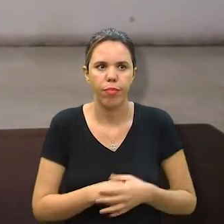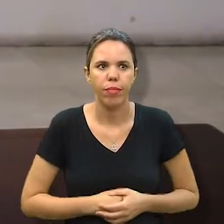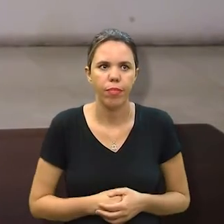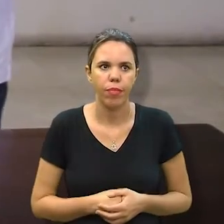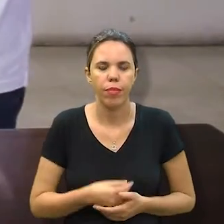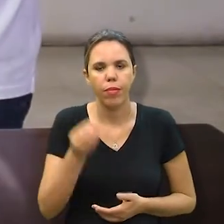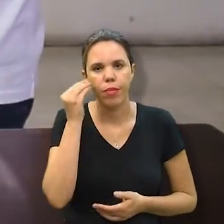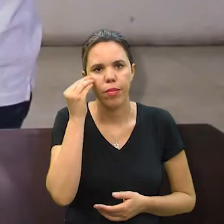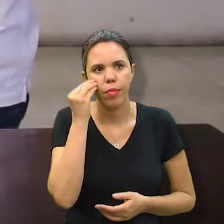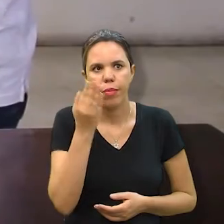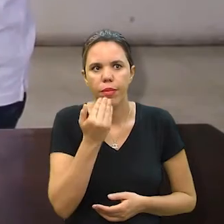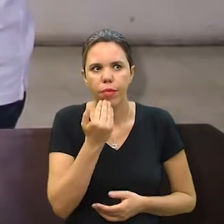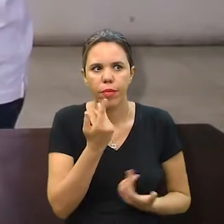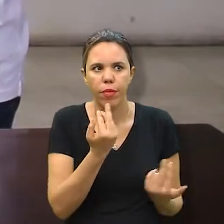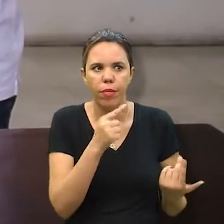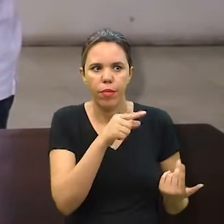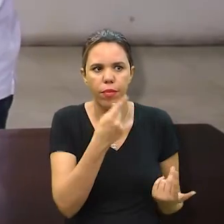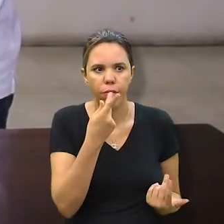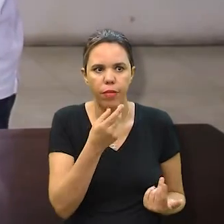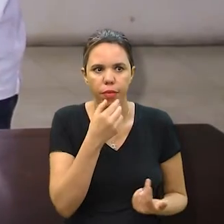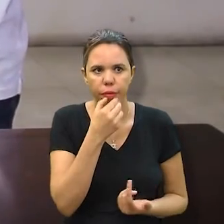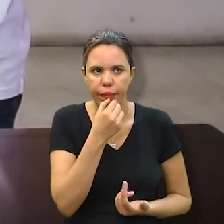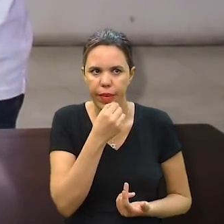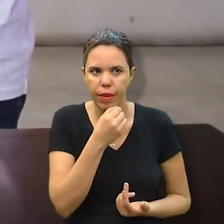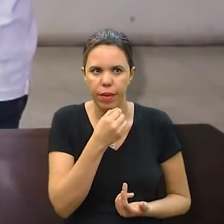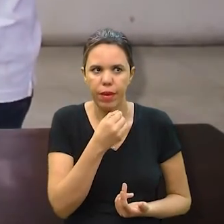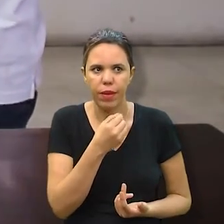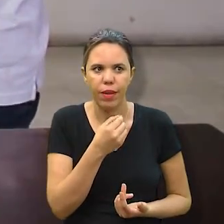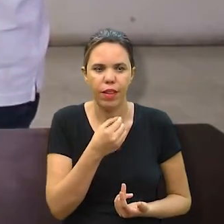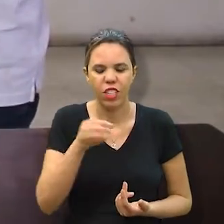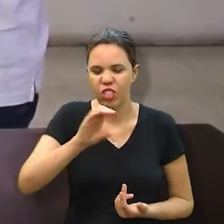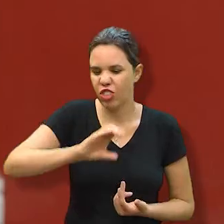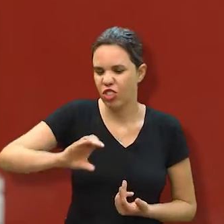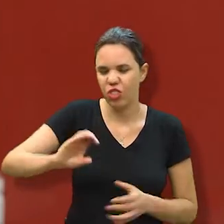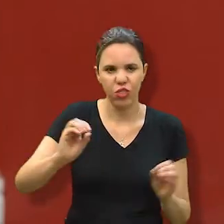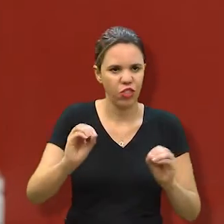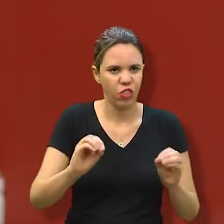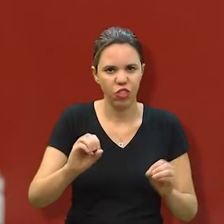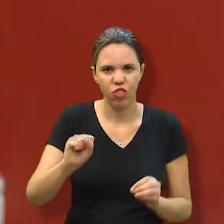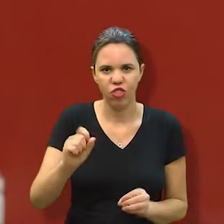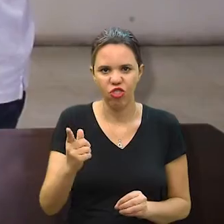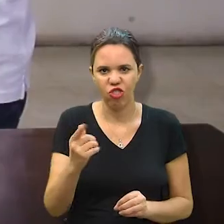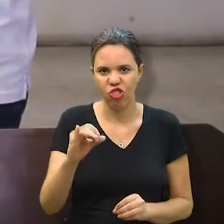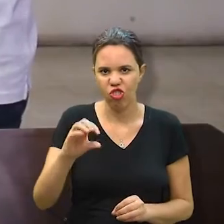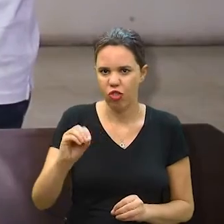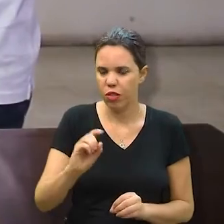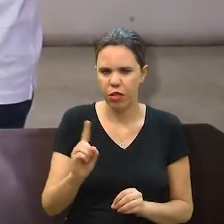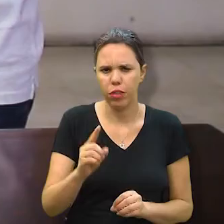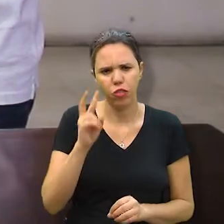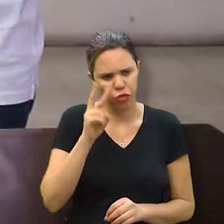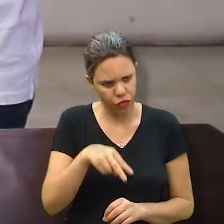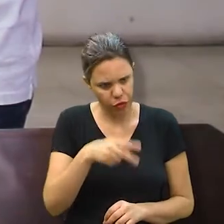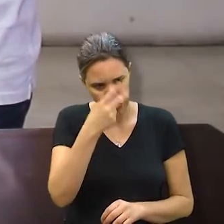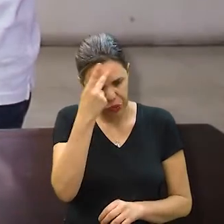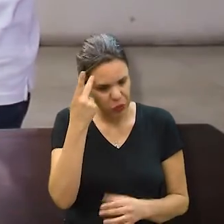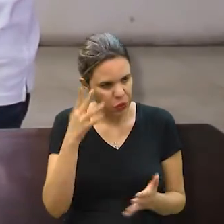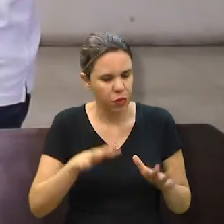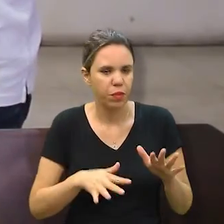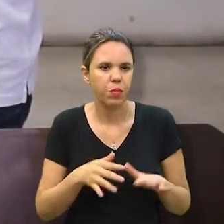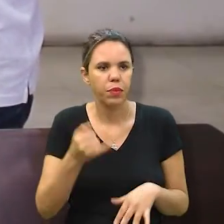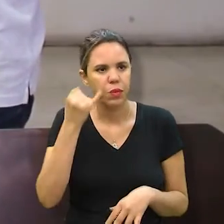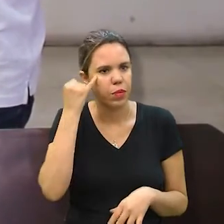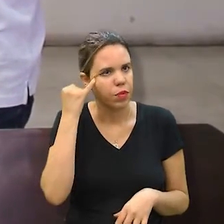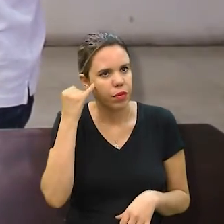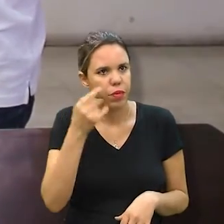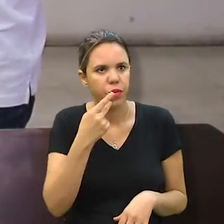e vou experimentar como o Diego disse sem shoyo sensível e eu já vi mesmo não é